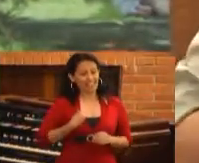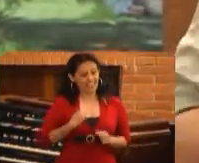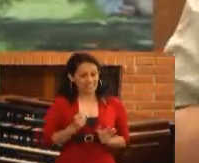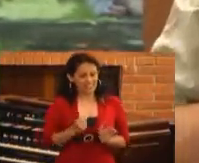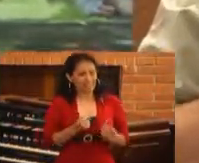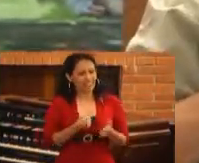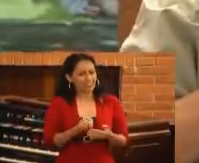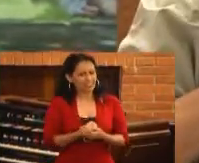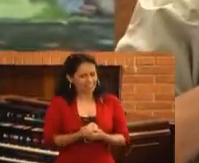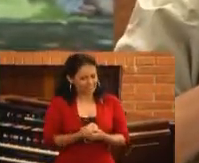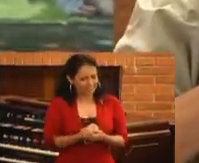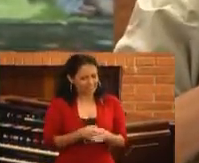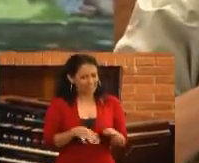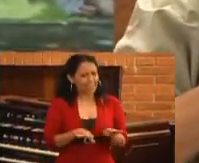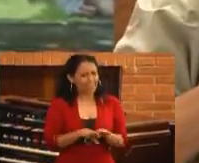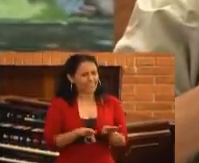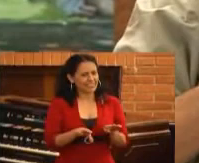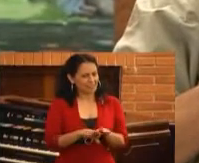visível.